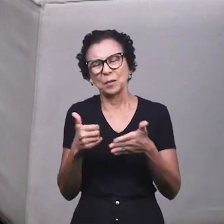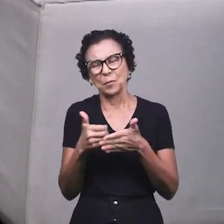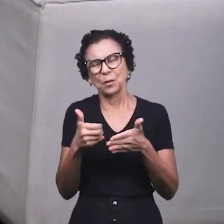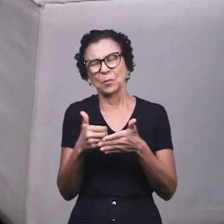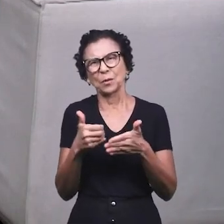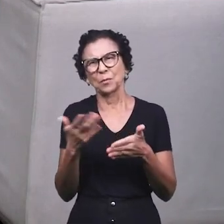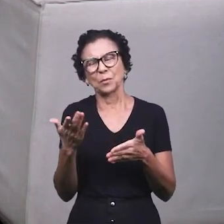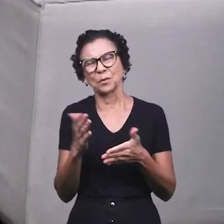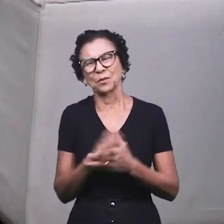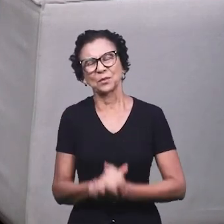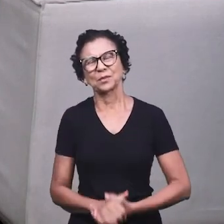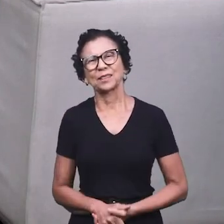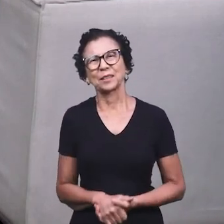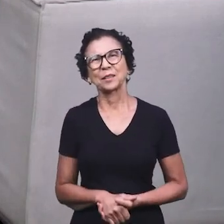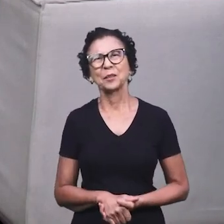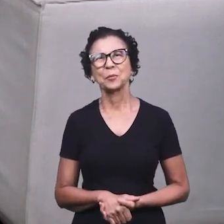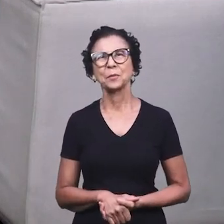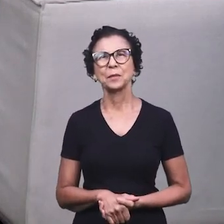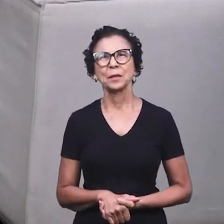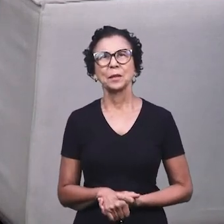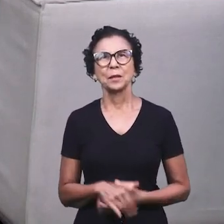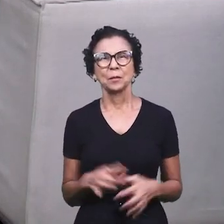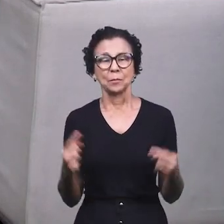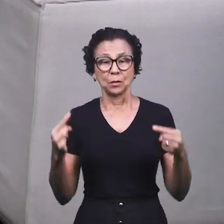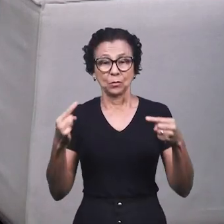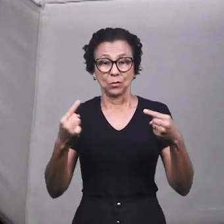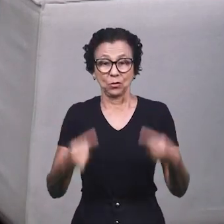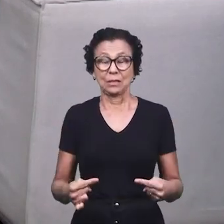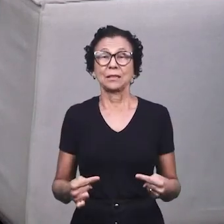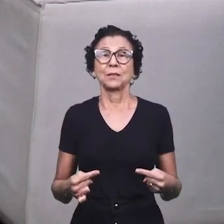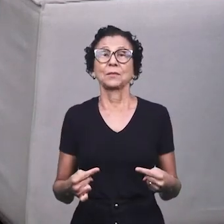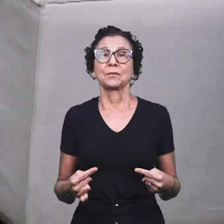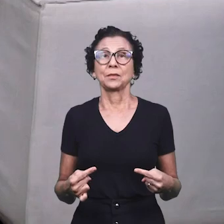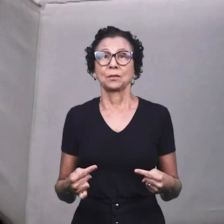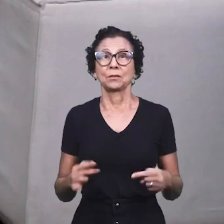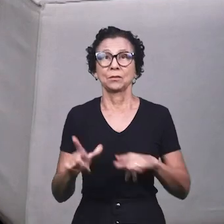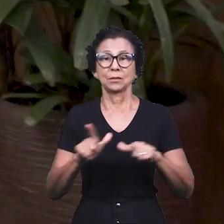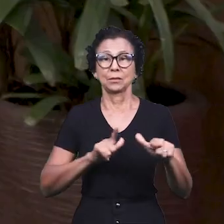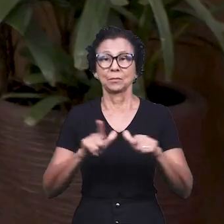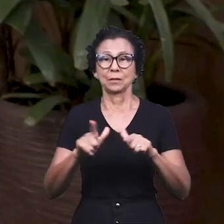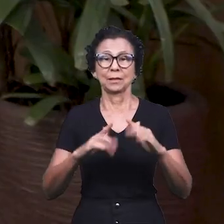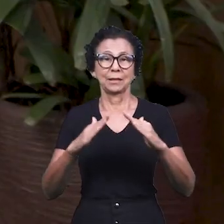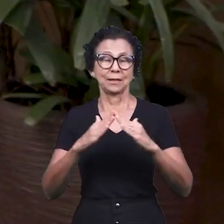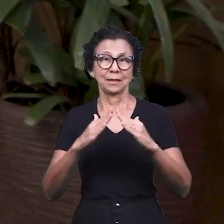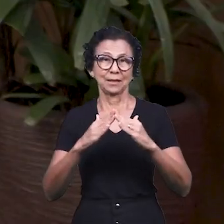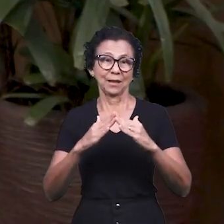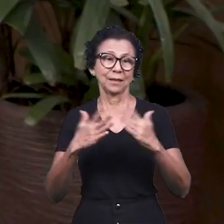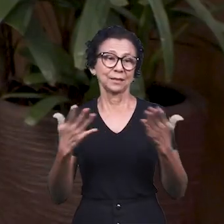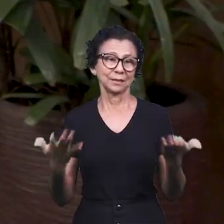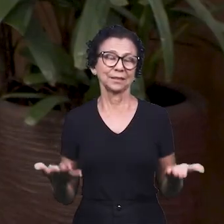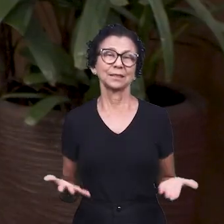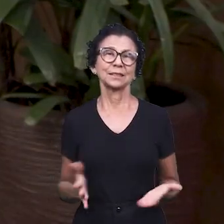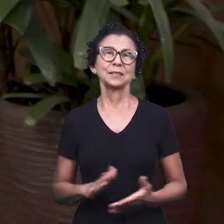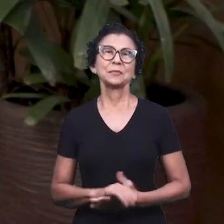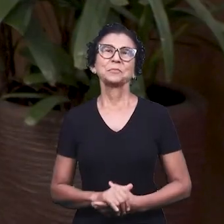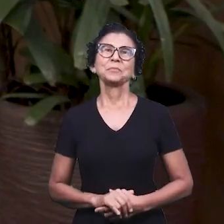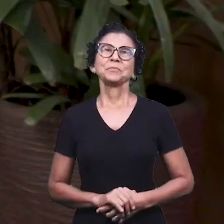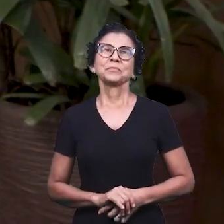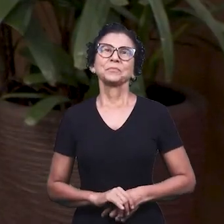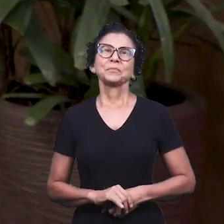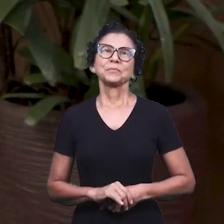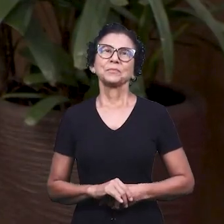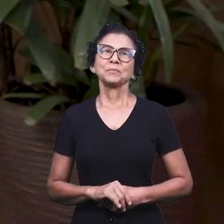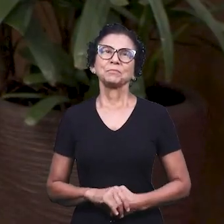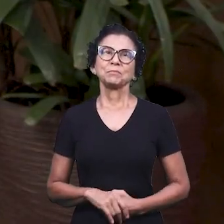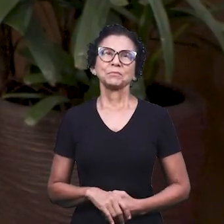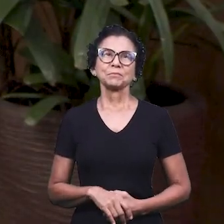Mas a trajetória é essa, né? Eu acho que os desafios de colocar um negócio dentro de casa estão postos aqui por cada um deles.